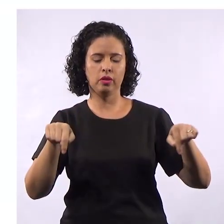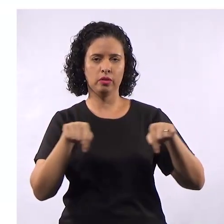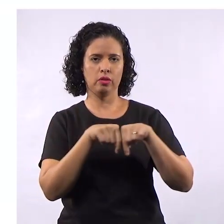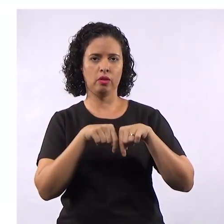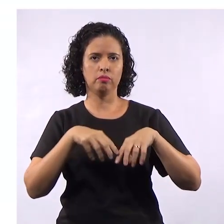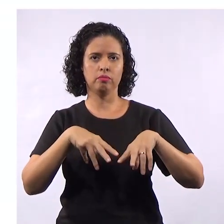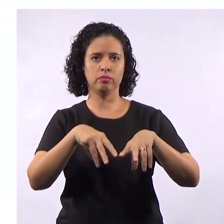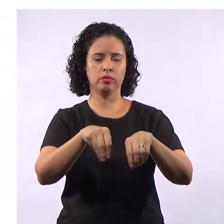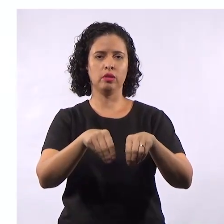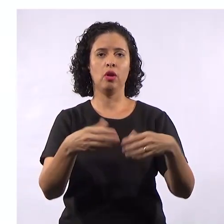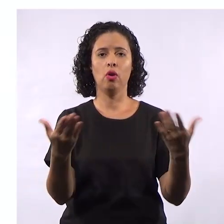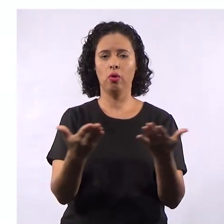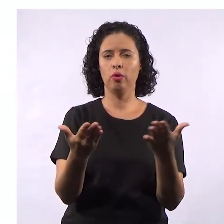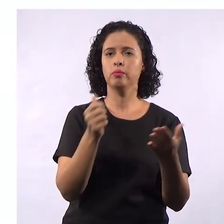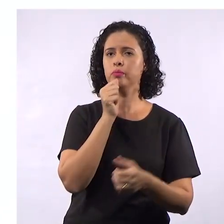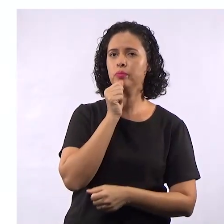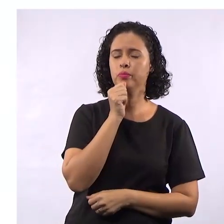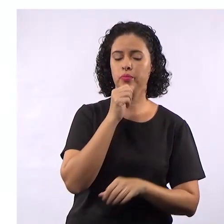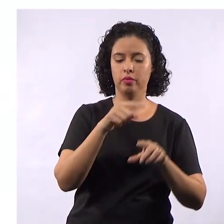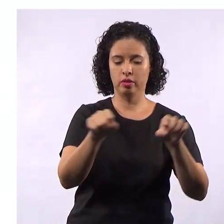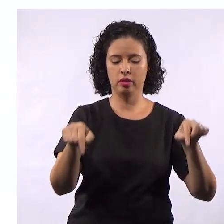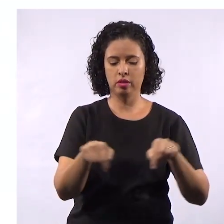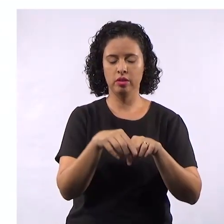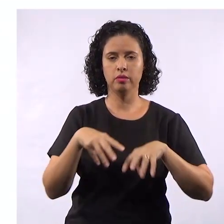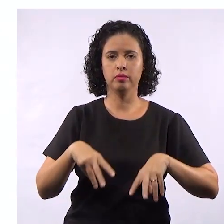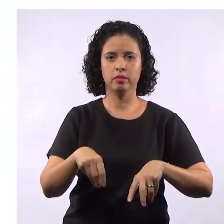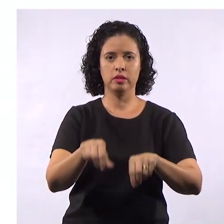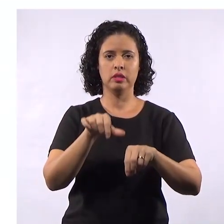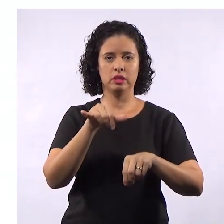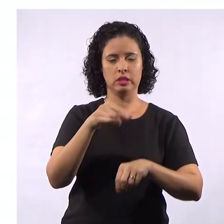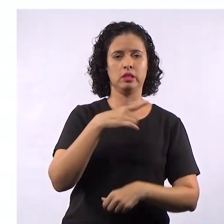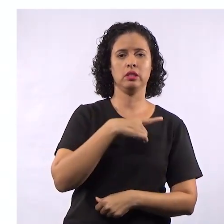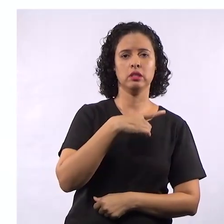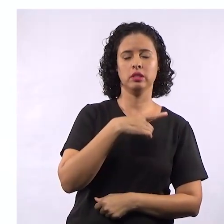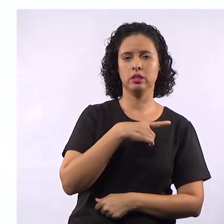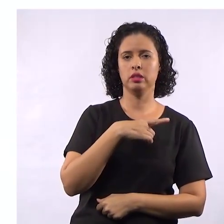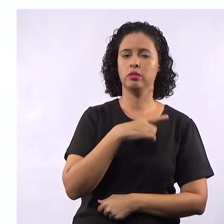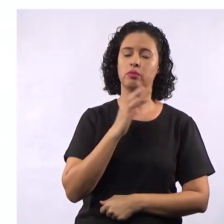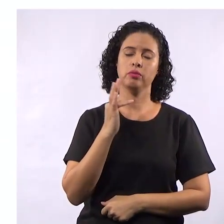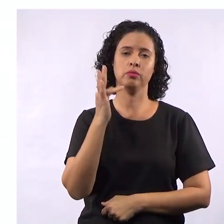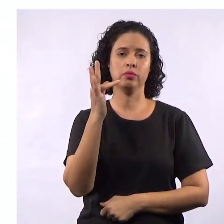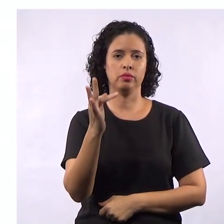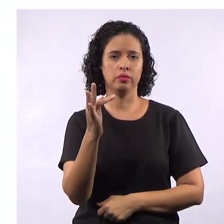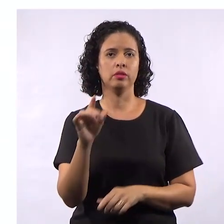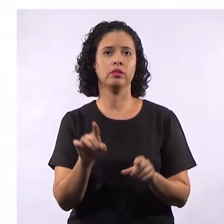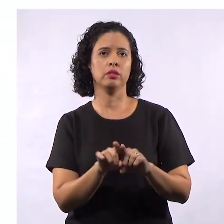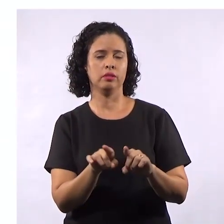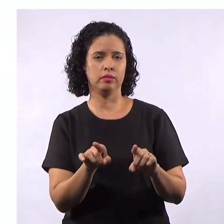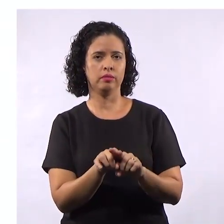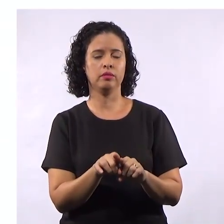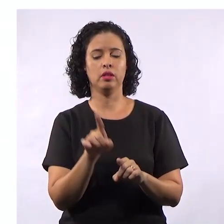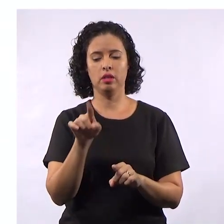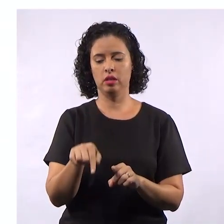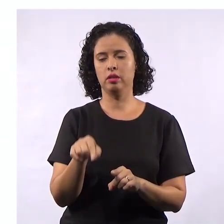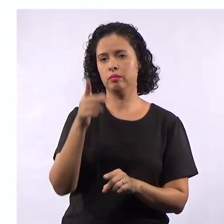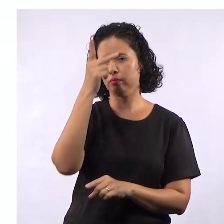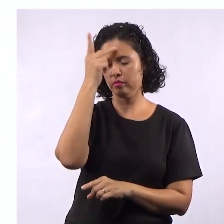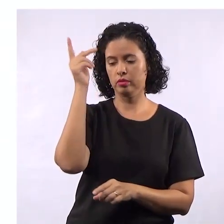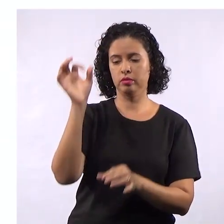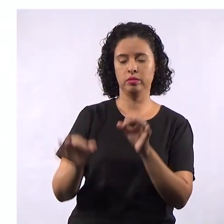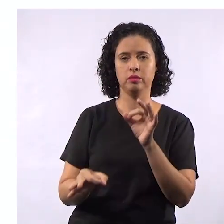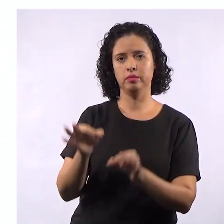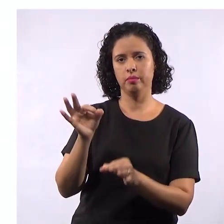representado em juízo até que se nomeie um inventariante por um administrador provisório, tá? Então, o espólio é